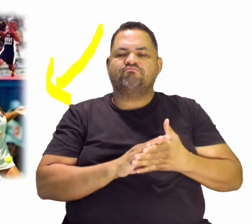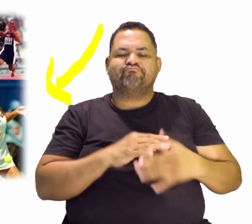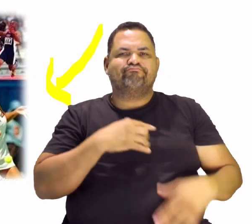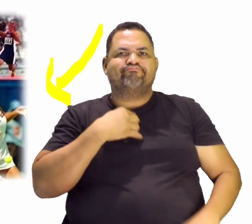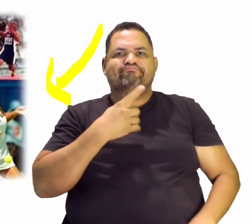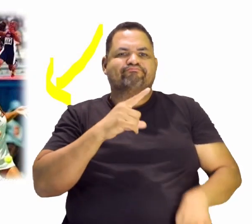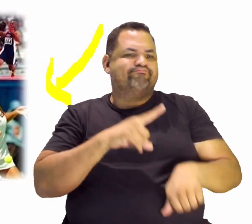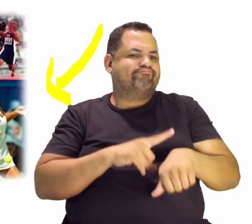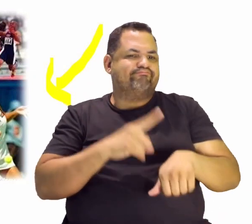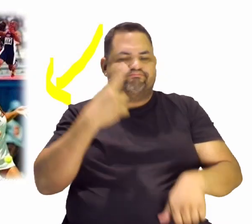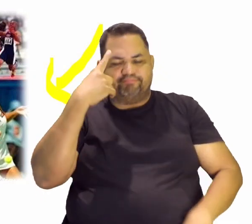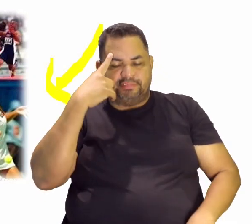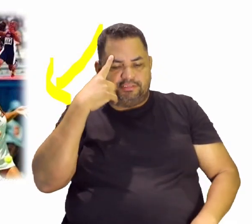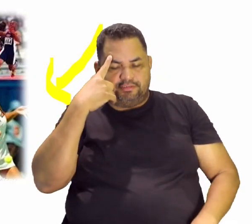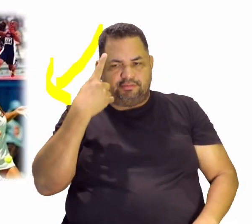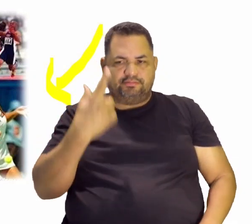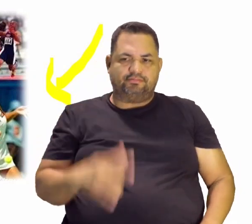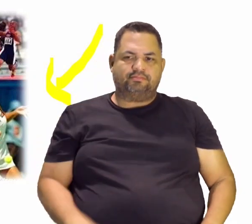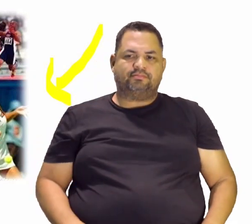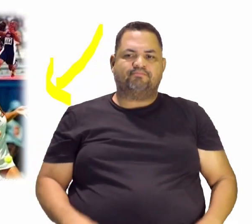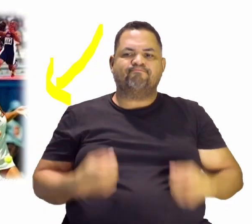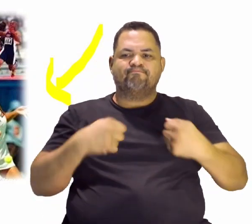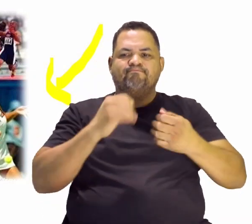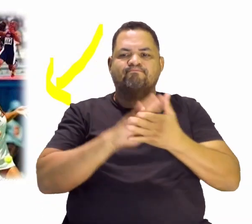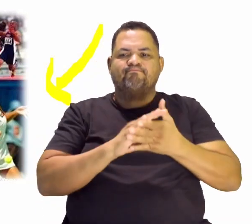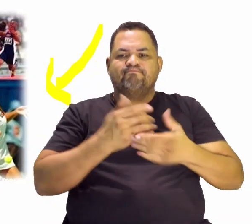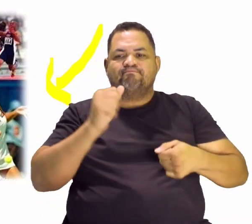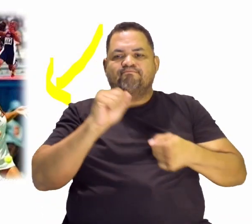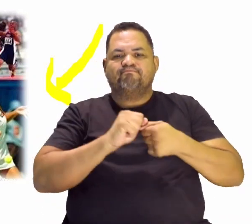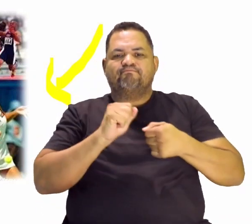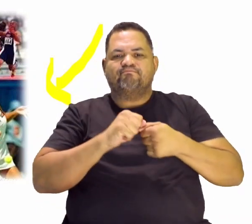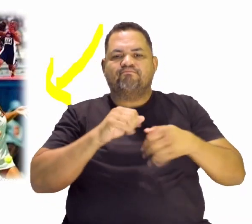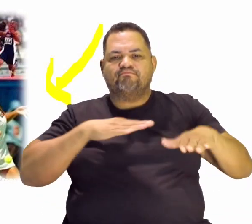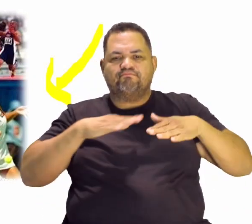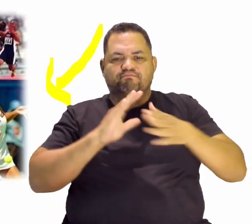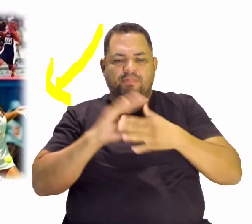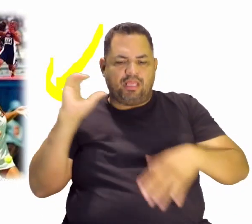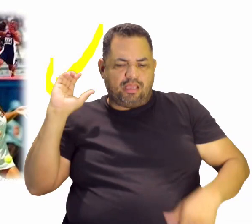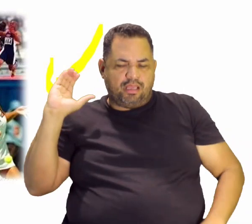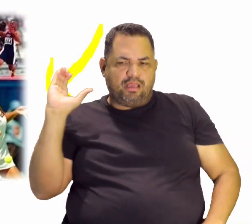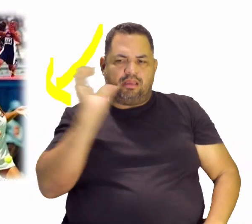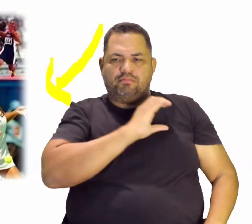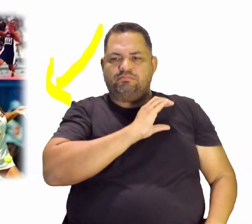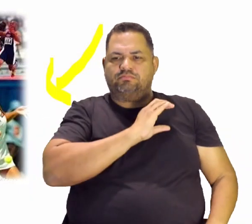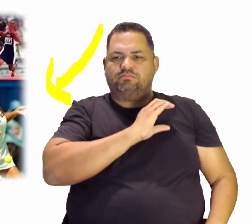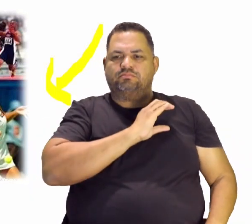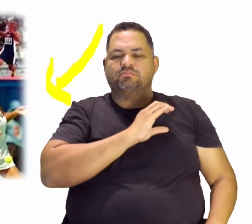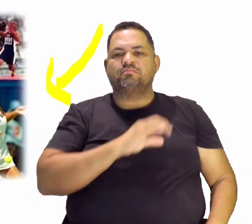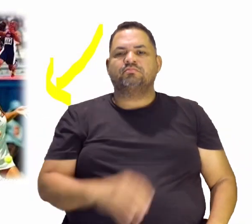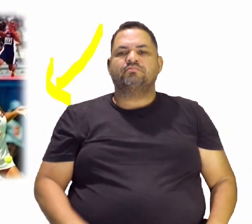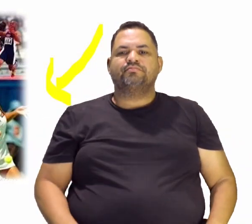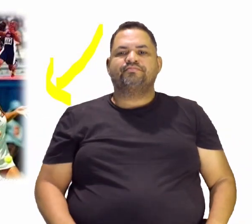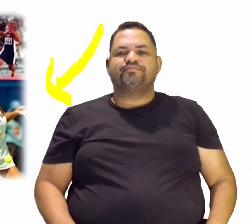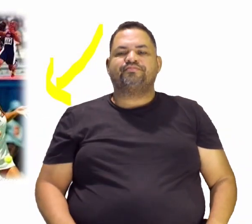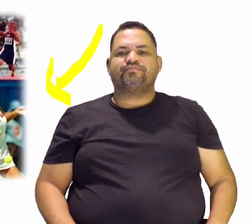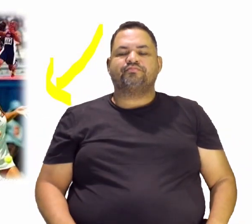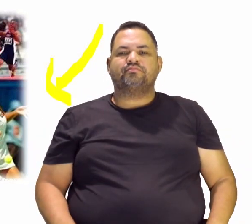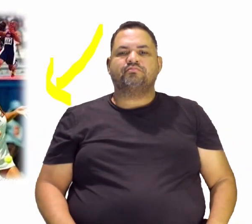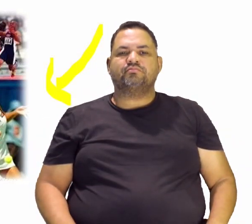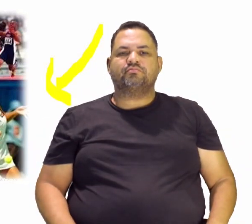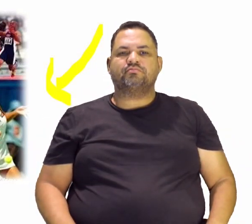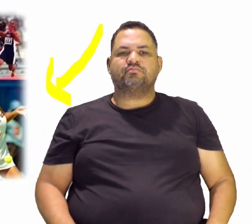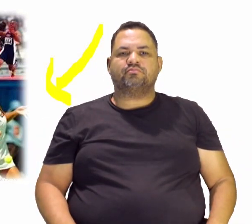você pensar direito, né? Eu preciso realizar o movimento com perfeição e com rapidez. Então, esse aporte vai